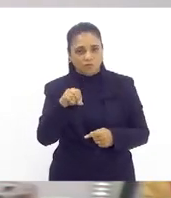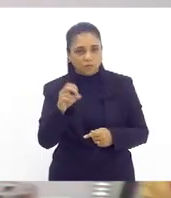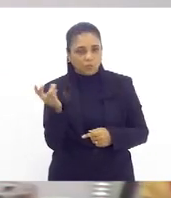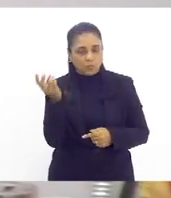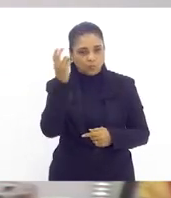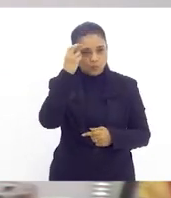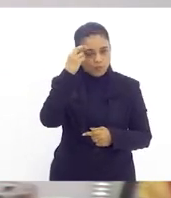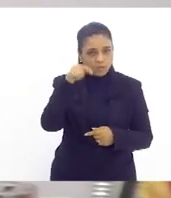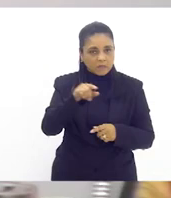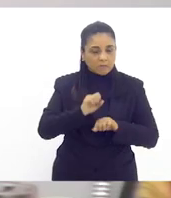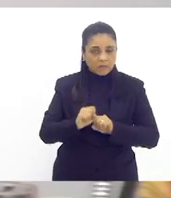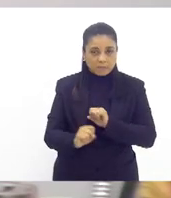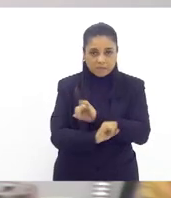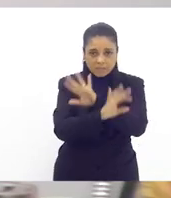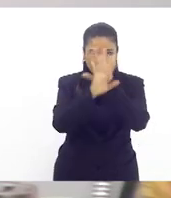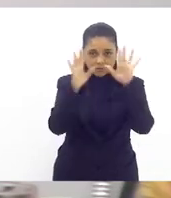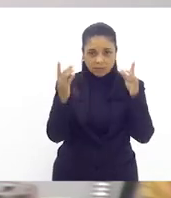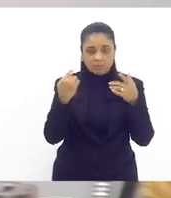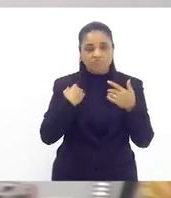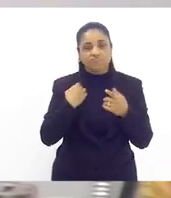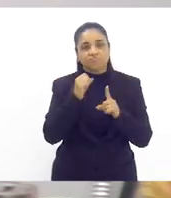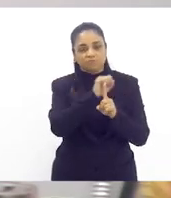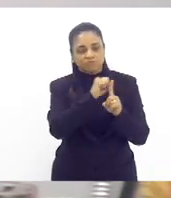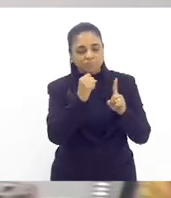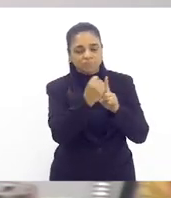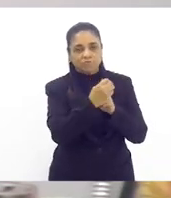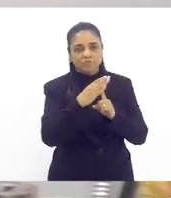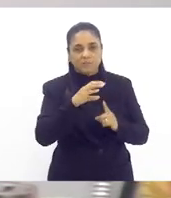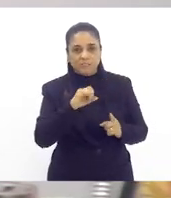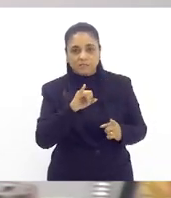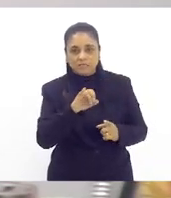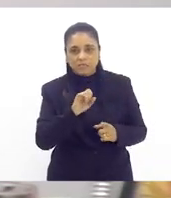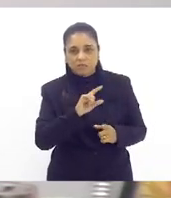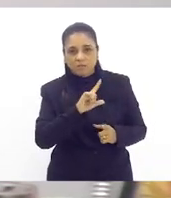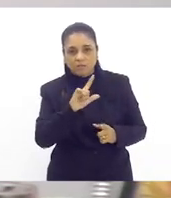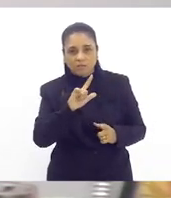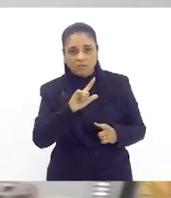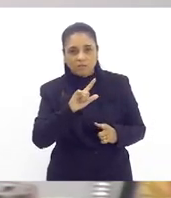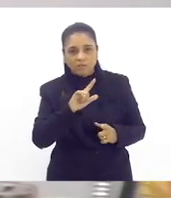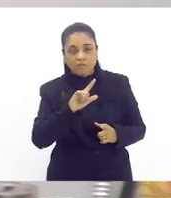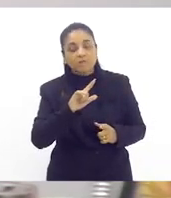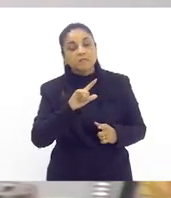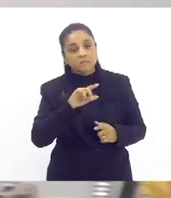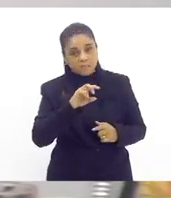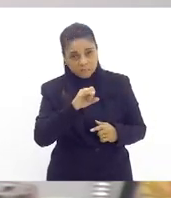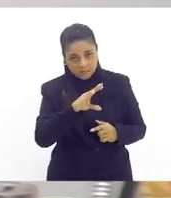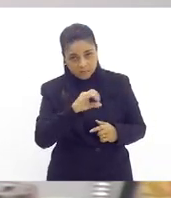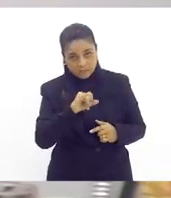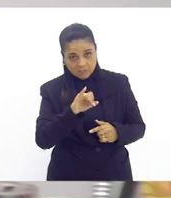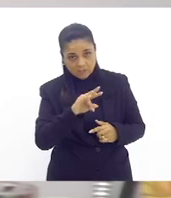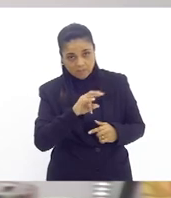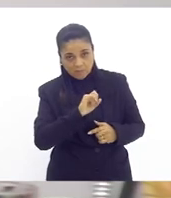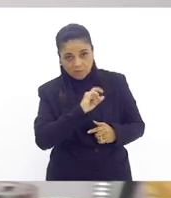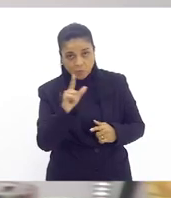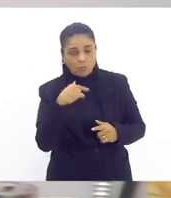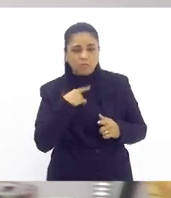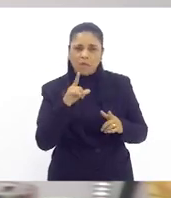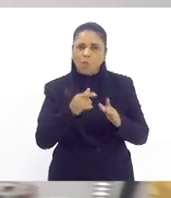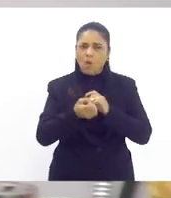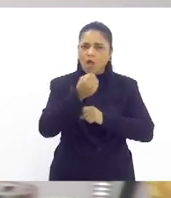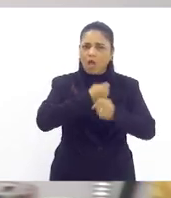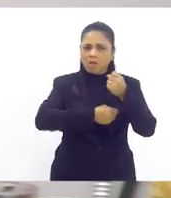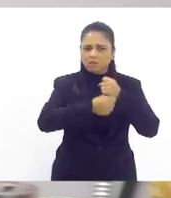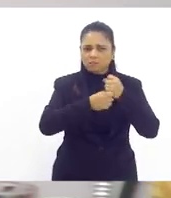transparência no sentido da sociedade civil há um tempo atrás eu até uma matéria sensacionalista dizendo que não